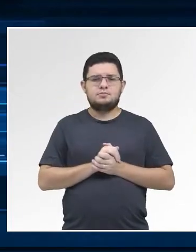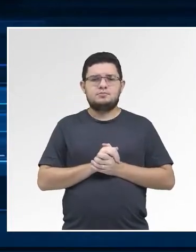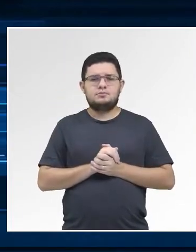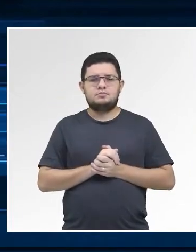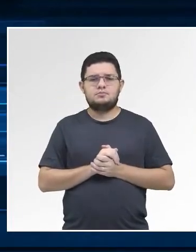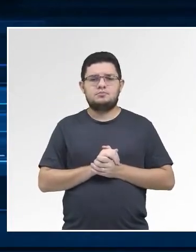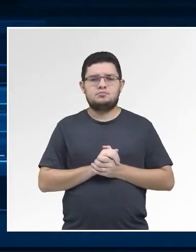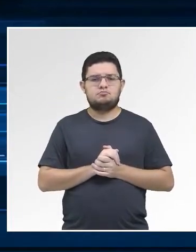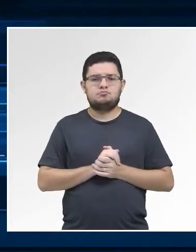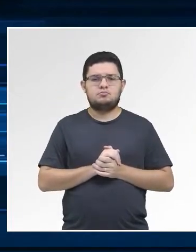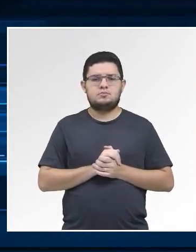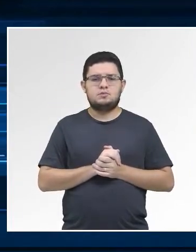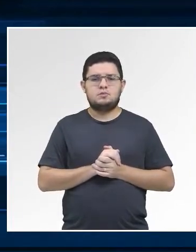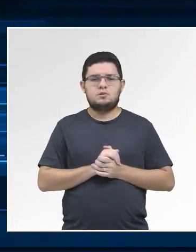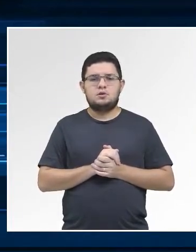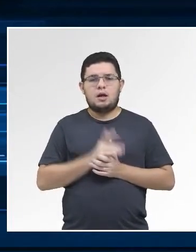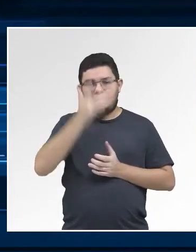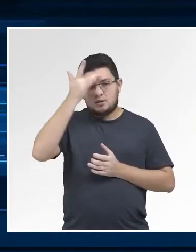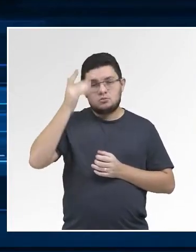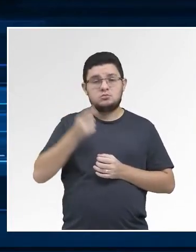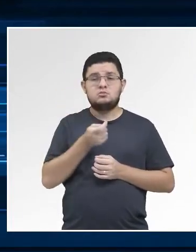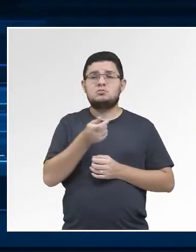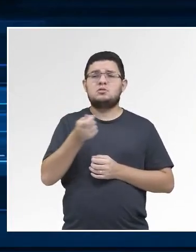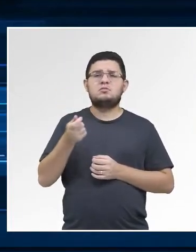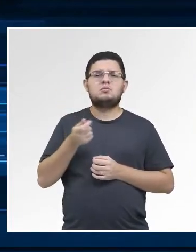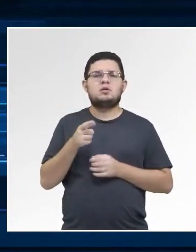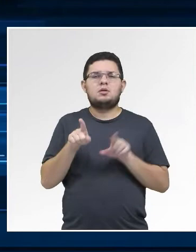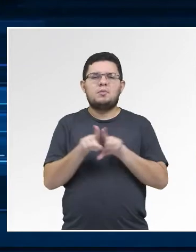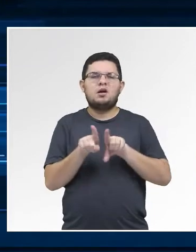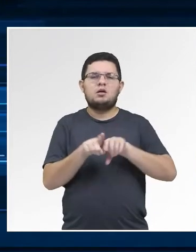Taciturn, alguém que fala pouco e geralmente negativamente.